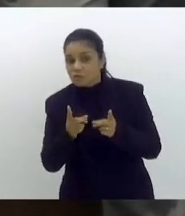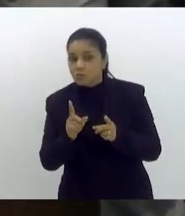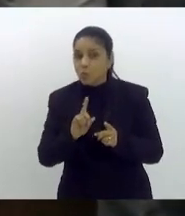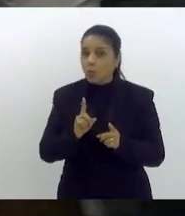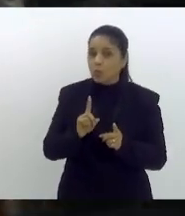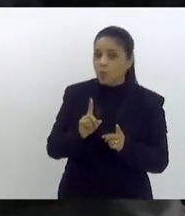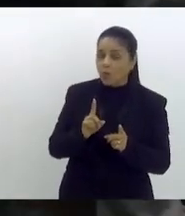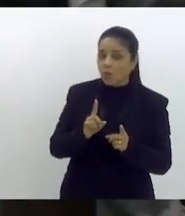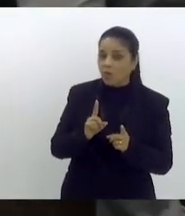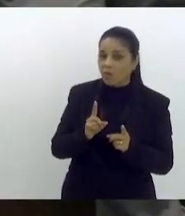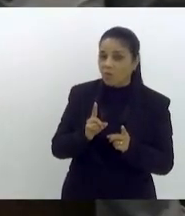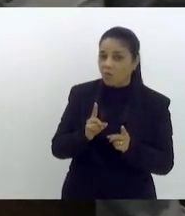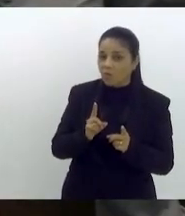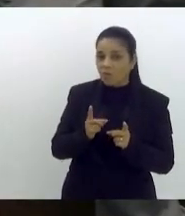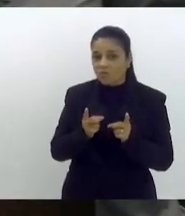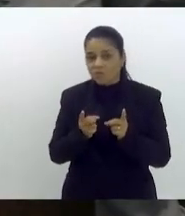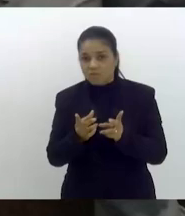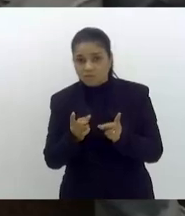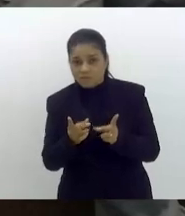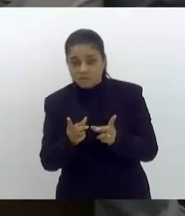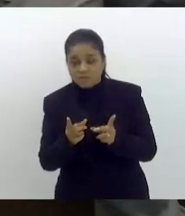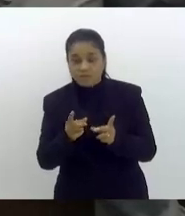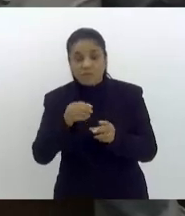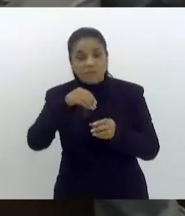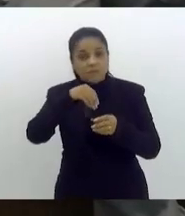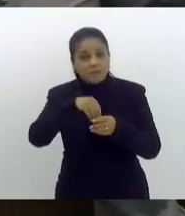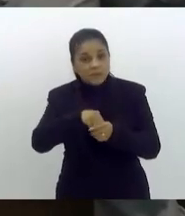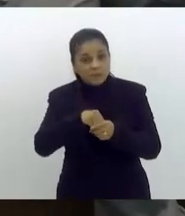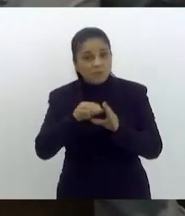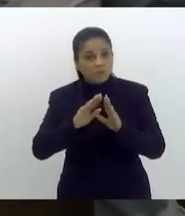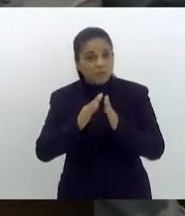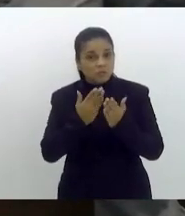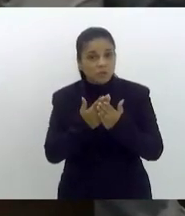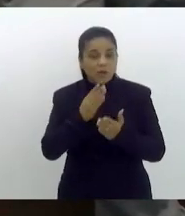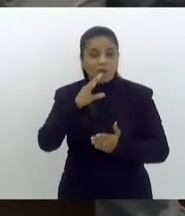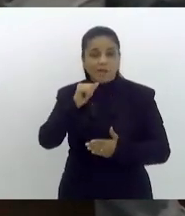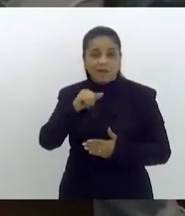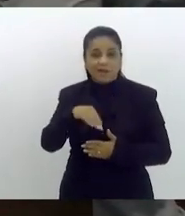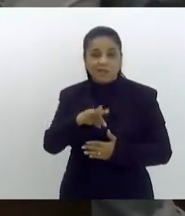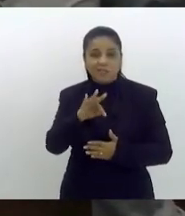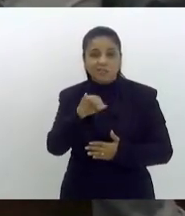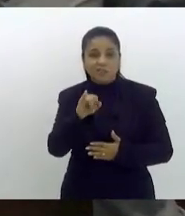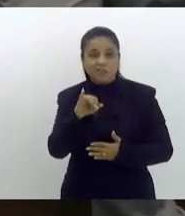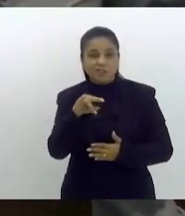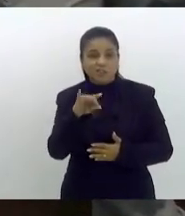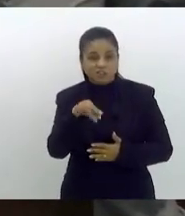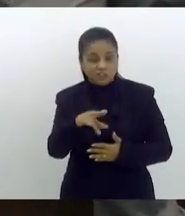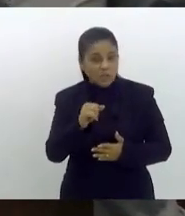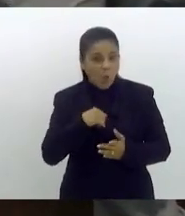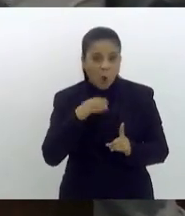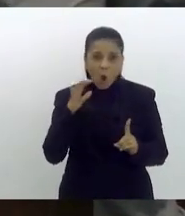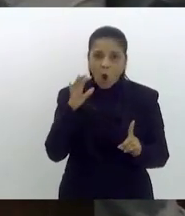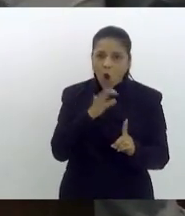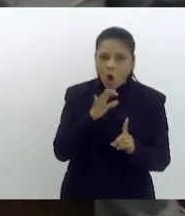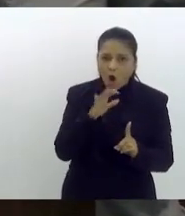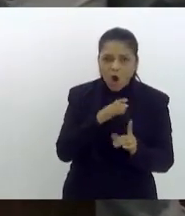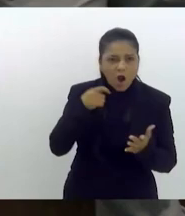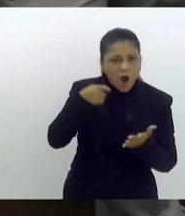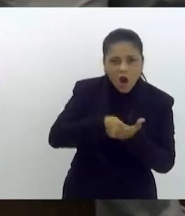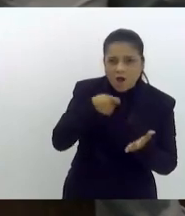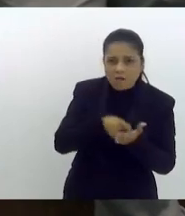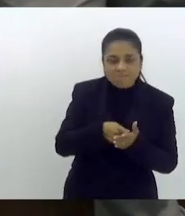portanto Ninguém é obrigado a consumir esse produto nenhuma criança tá sendo obrigada a consumir esse produto